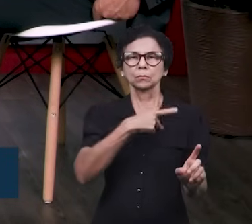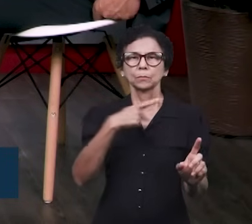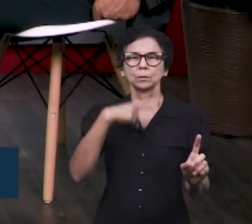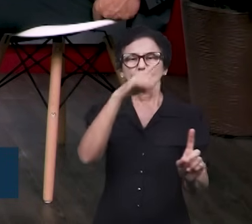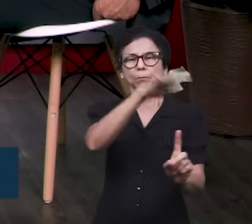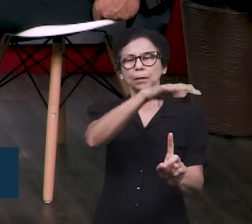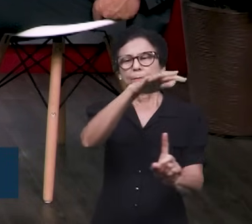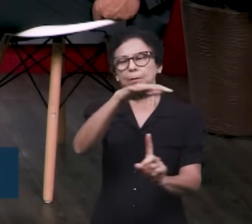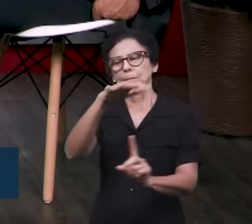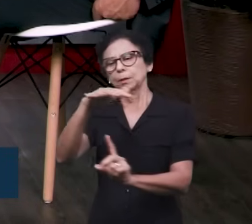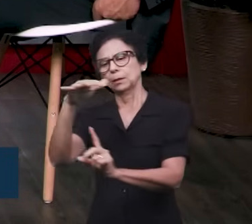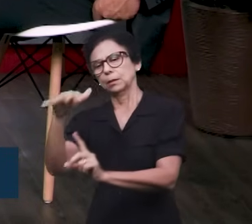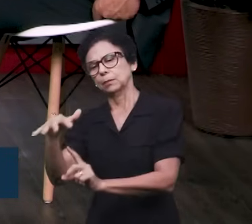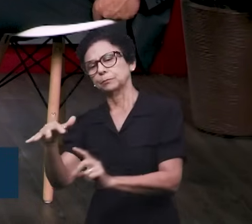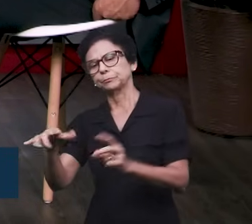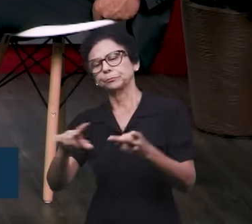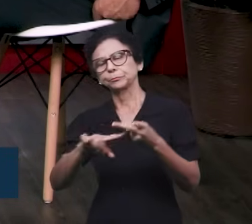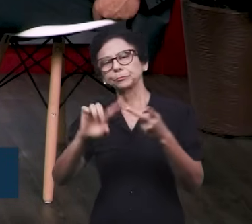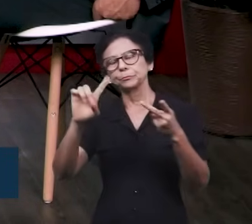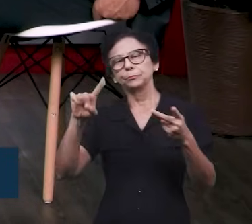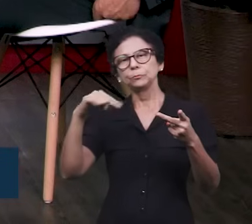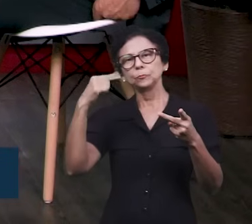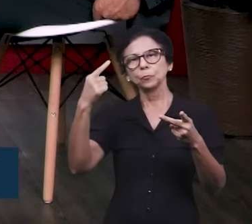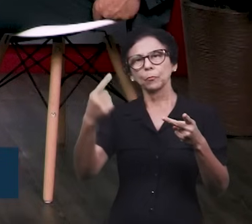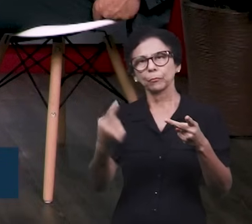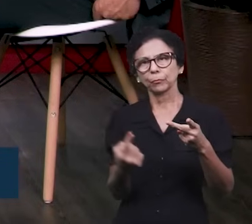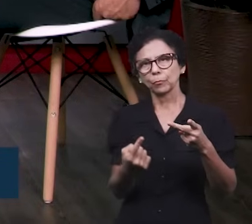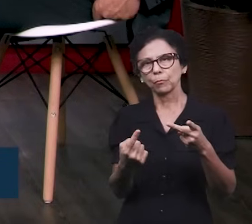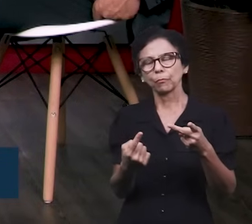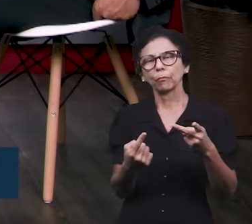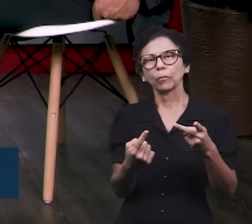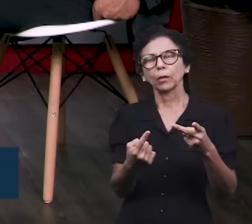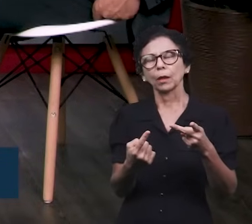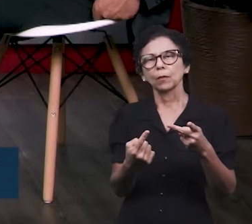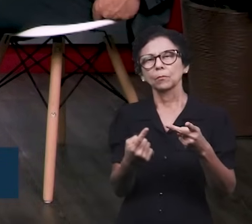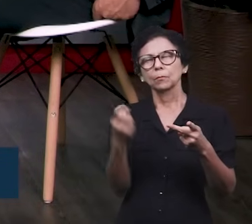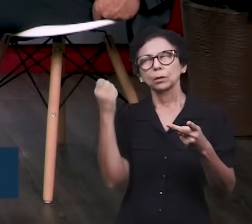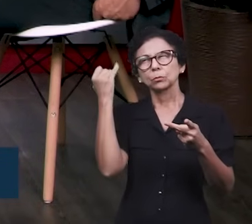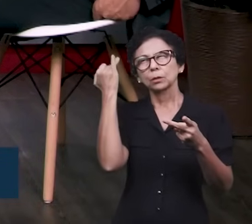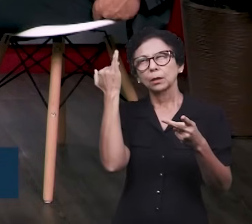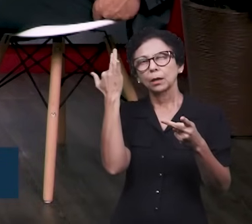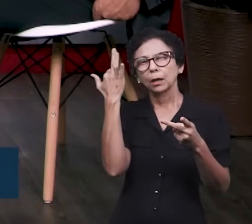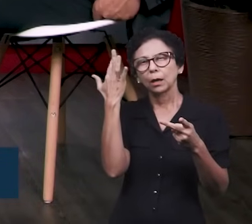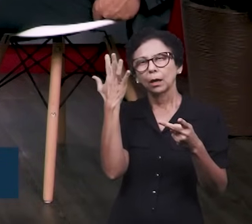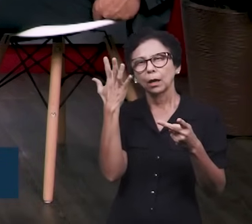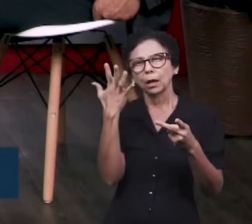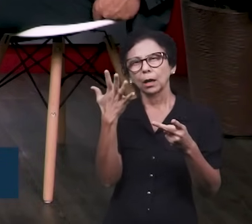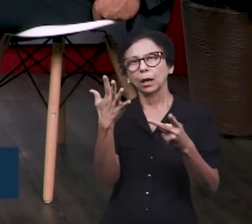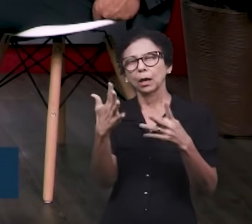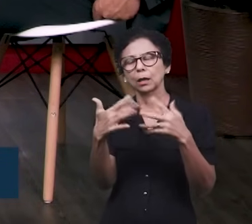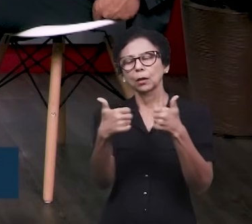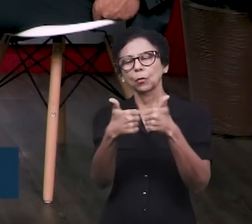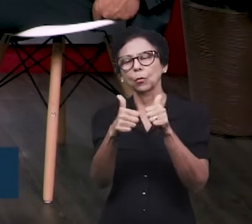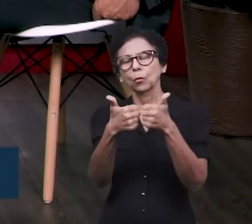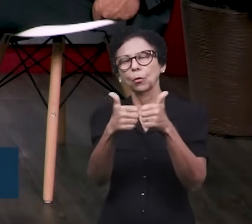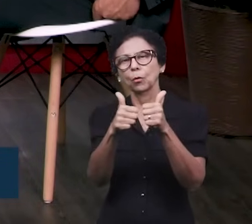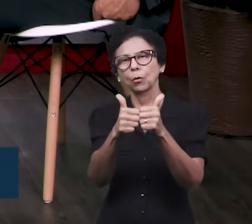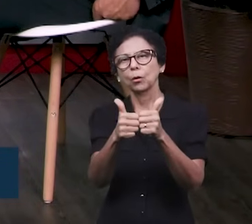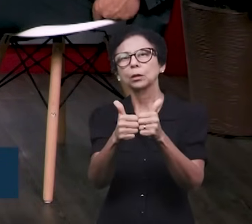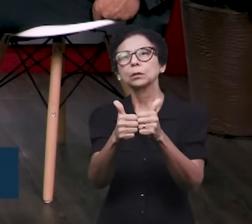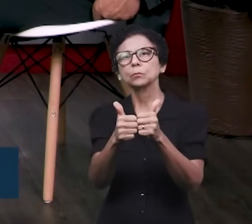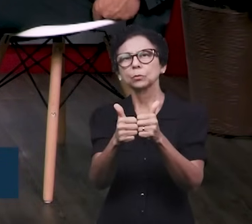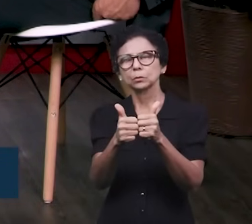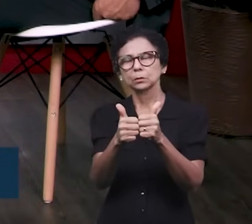em Belém, depois no dia seguinte, logo bem cedo de madrugada, todos entramos no ônibus, vamos para o local do embarque,